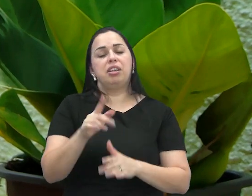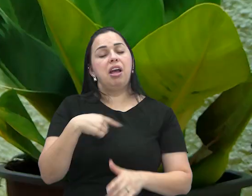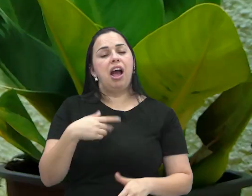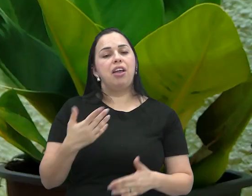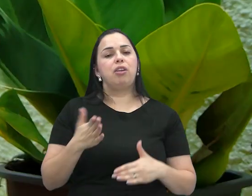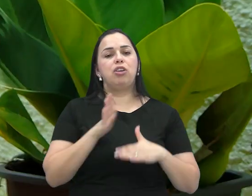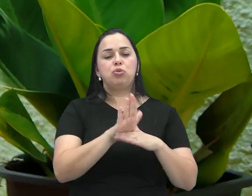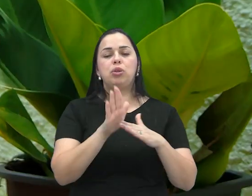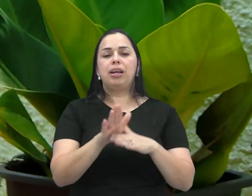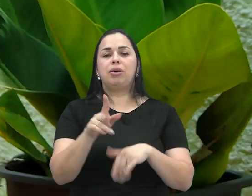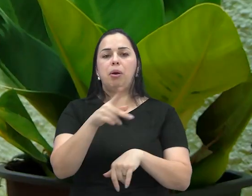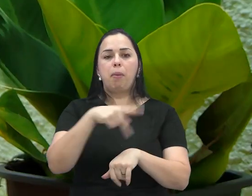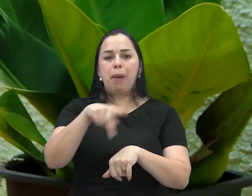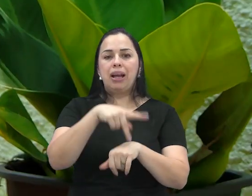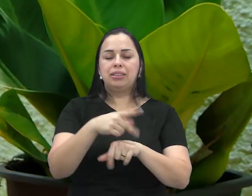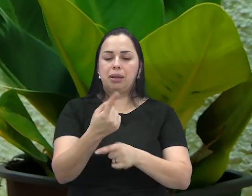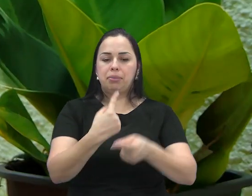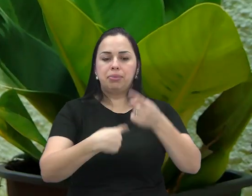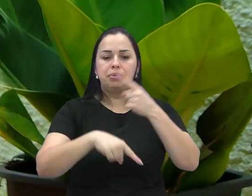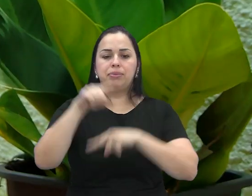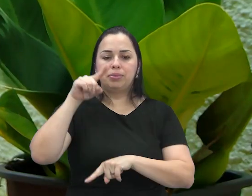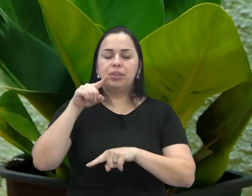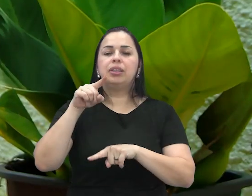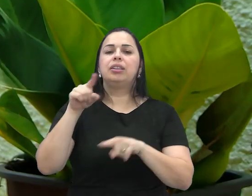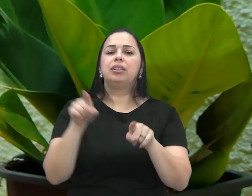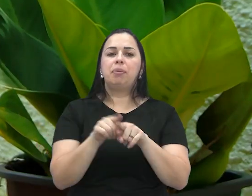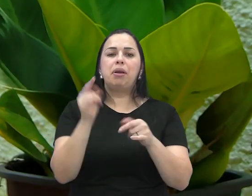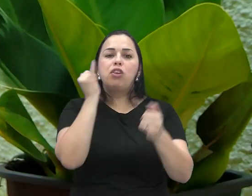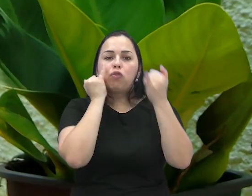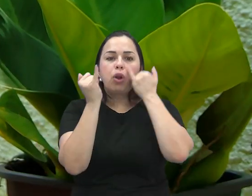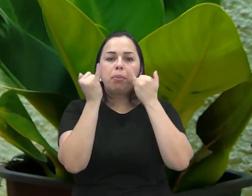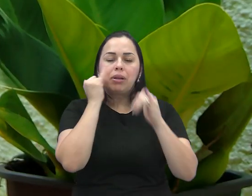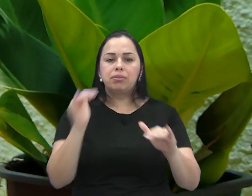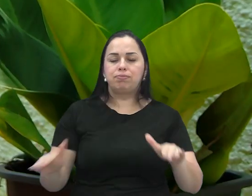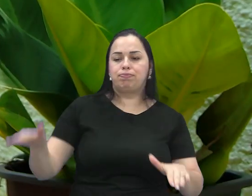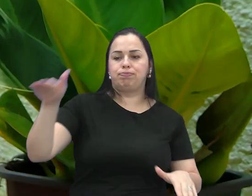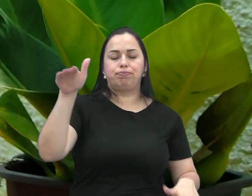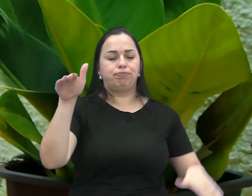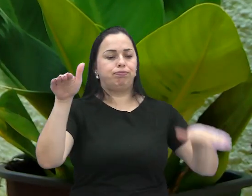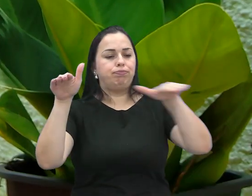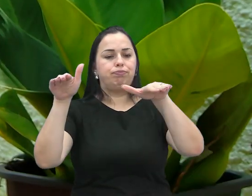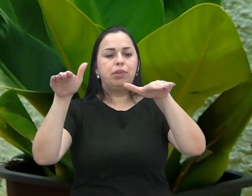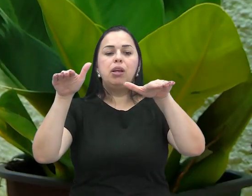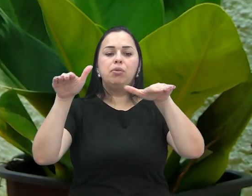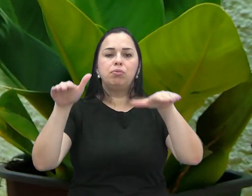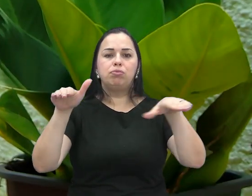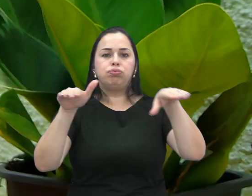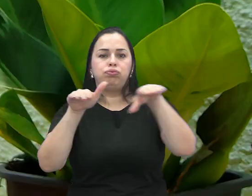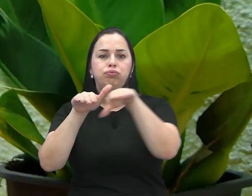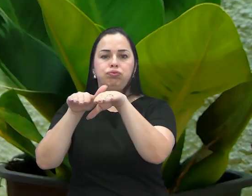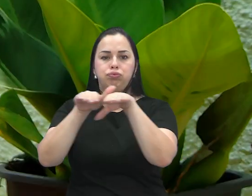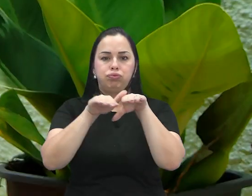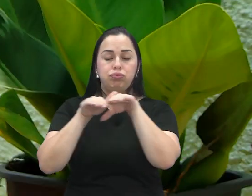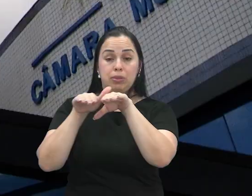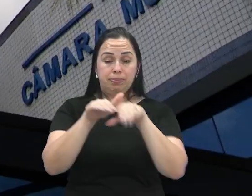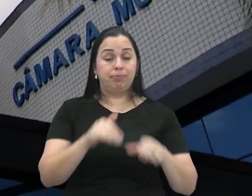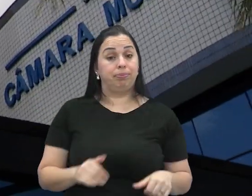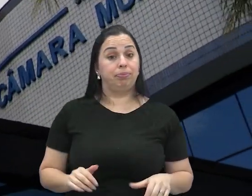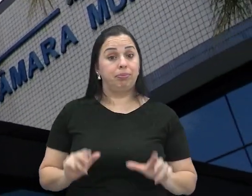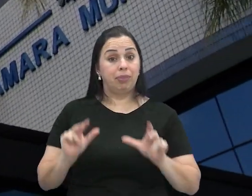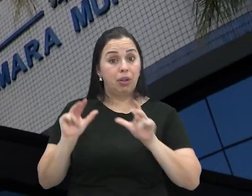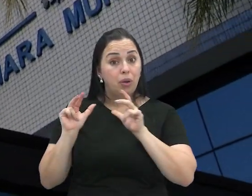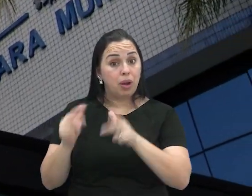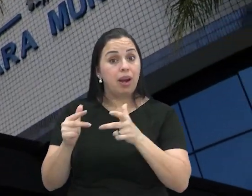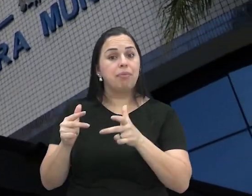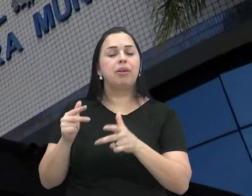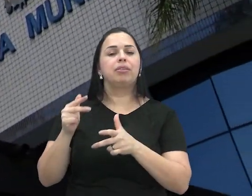reconstrua o nosso país e reduza os dados ainda muito alarmantes em termos de desigualdades sociais e de vulnerabilidades. A